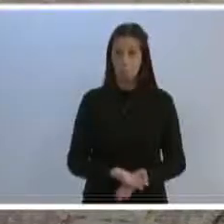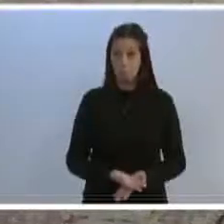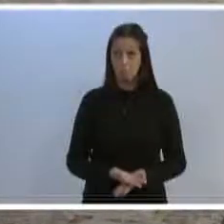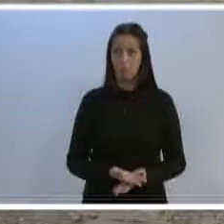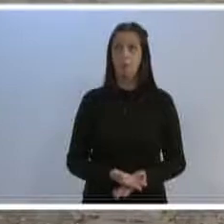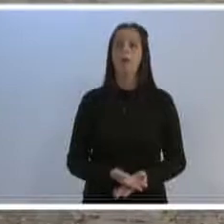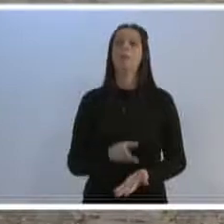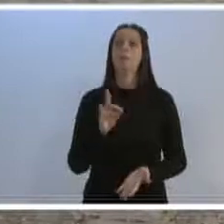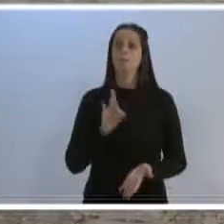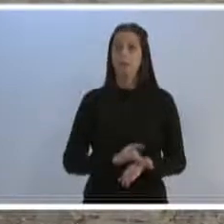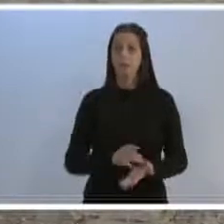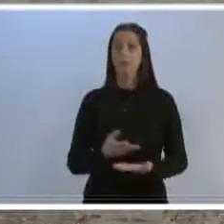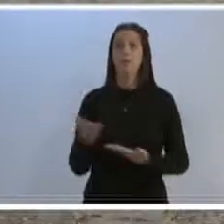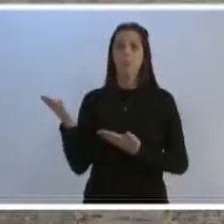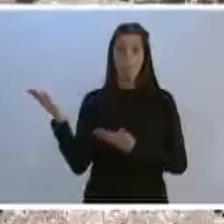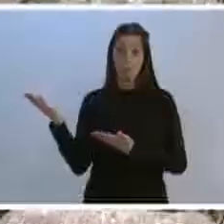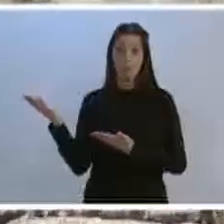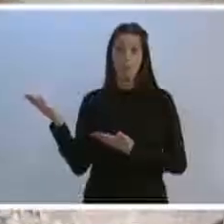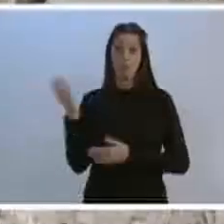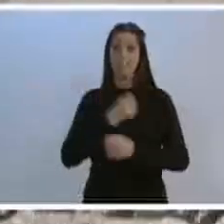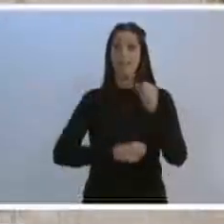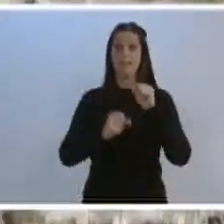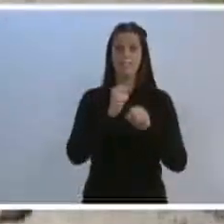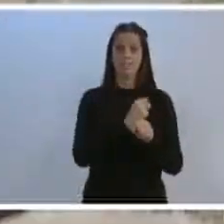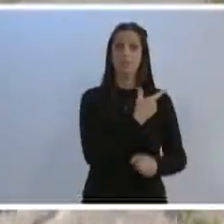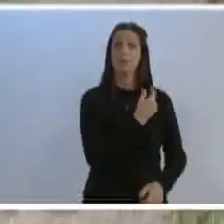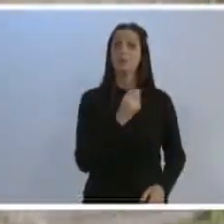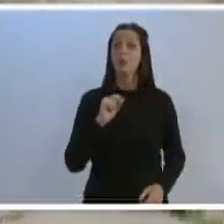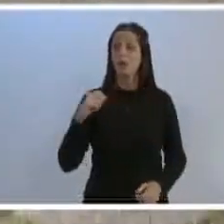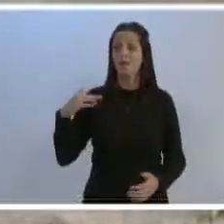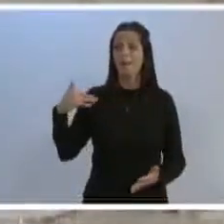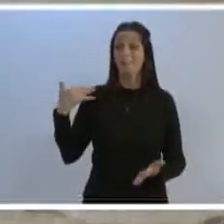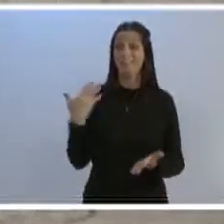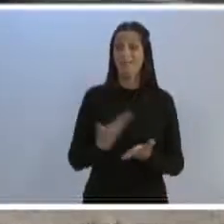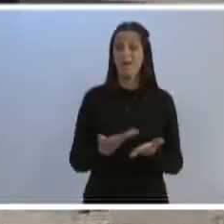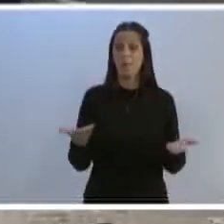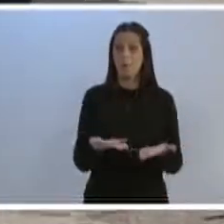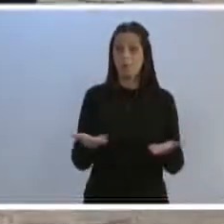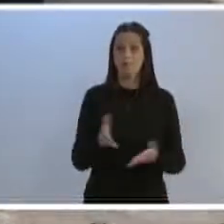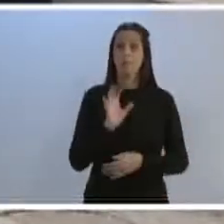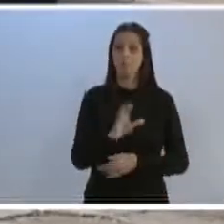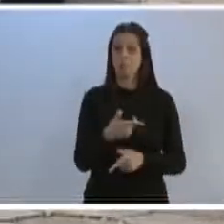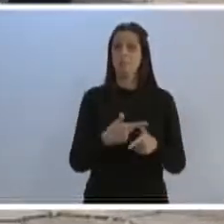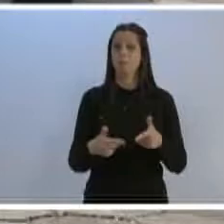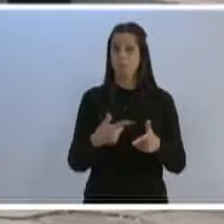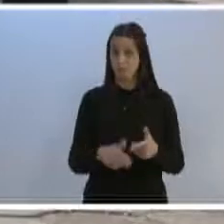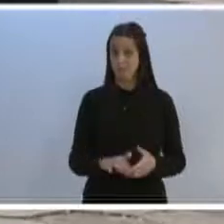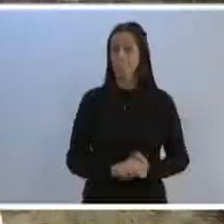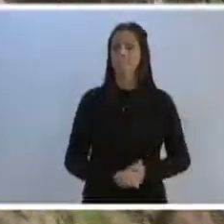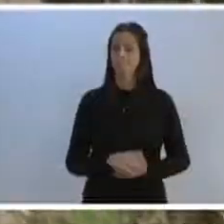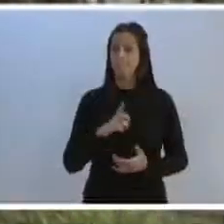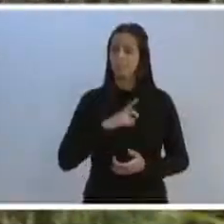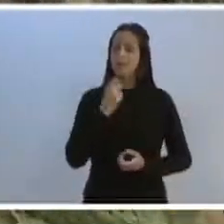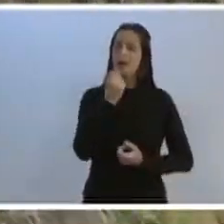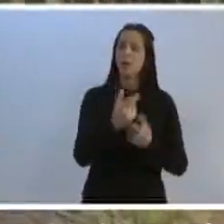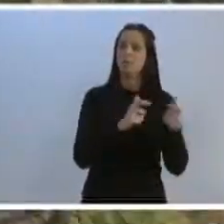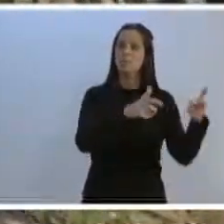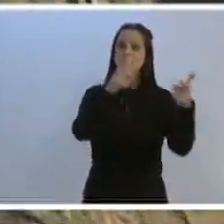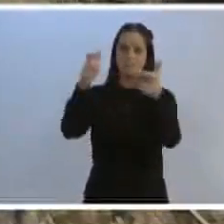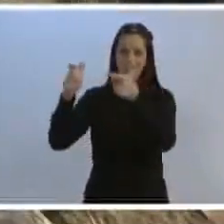isso aí uma situação de 2008 ainda em 2008 então nós temos infelizmente alguns pontos aqui da